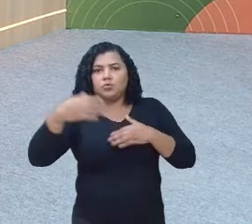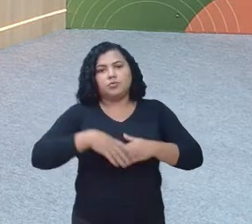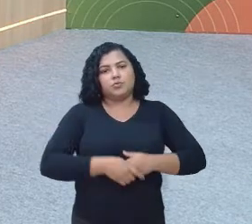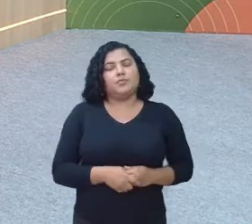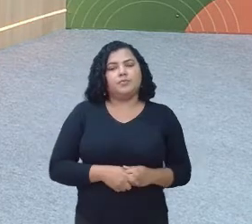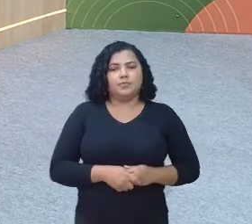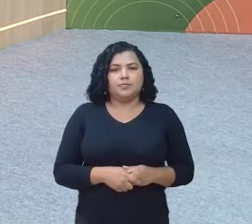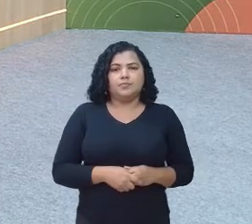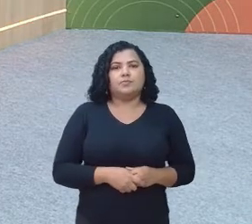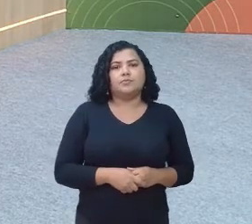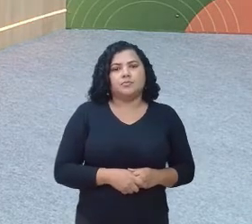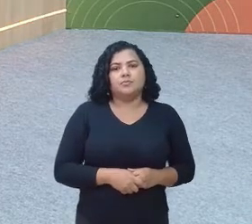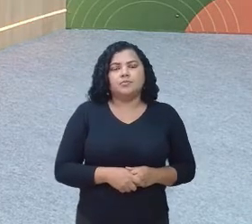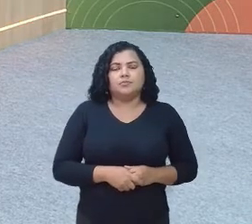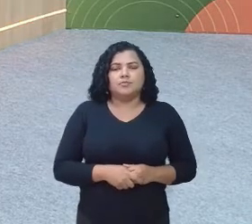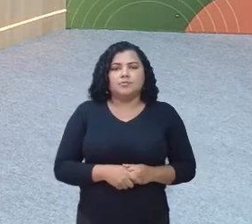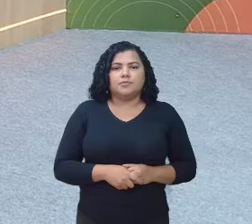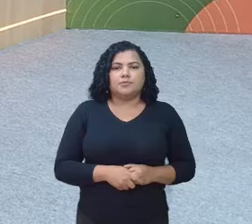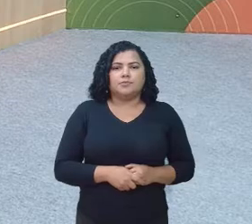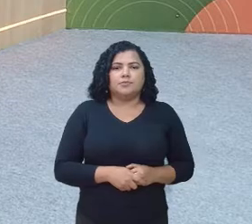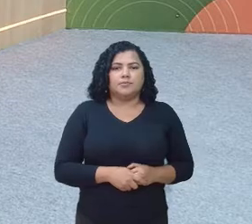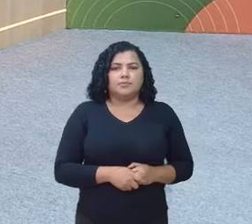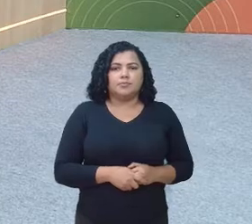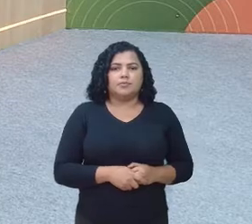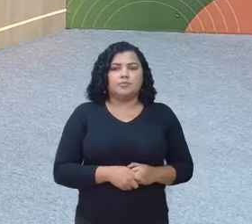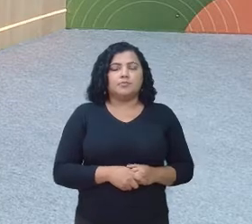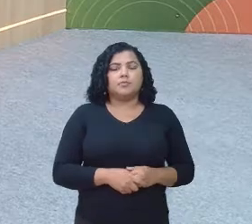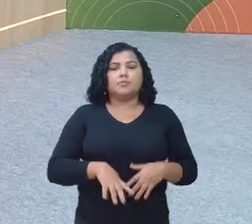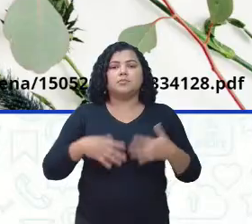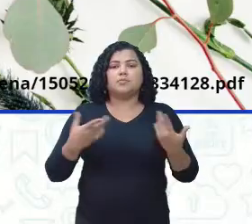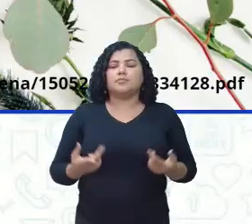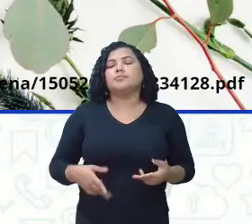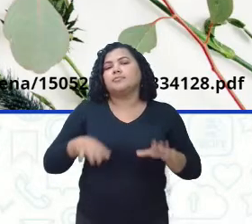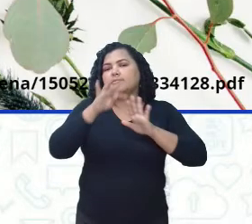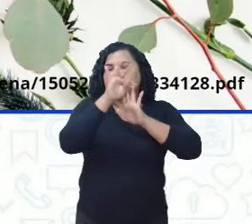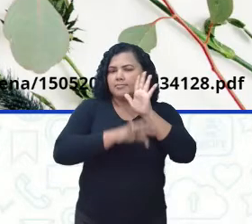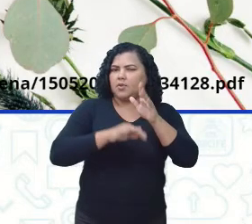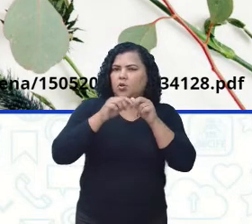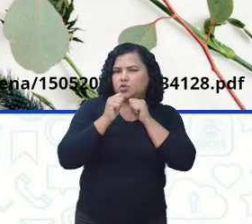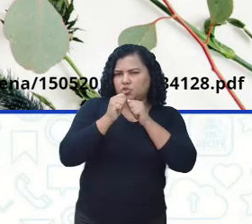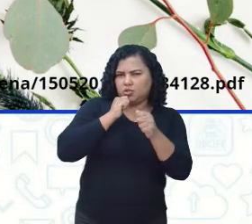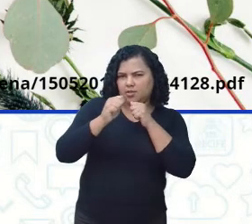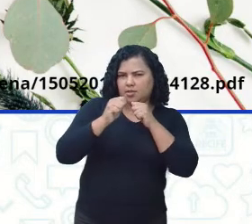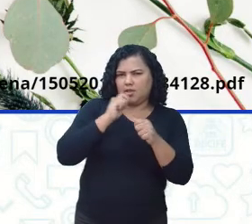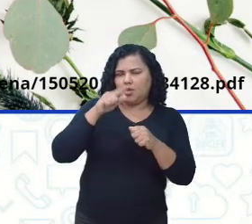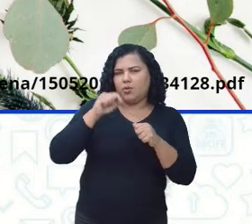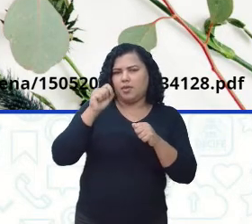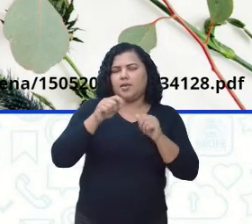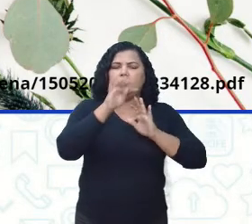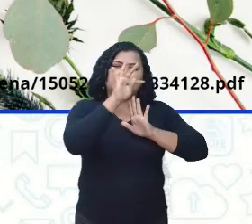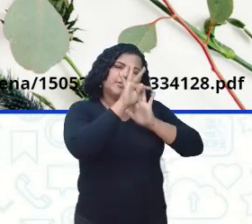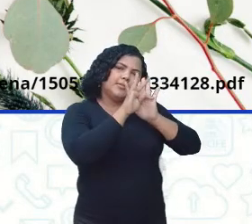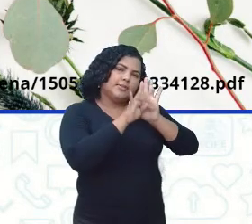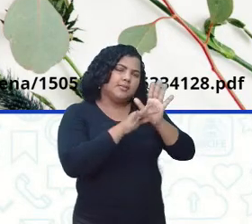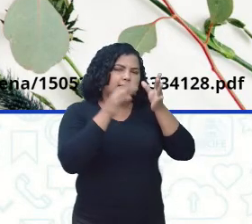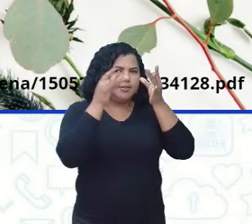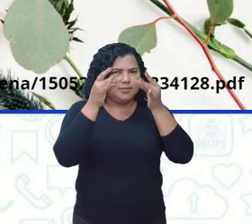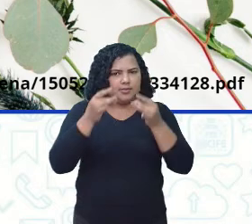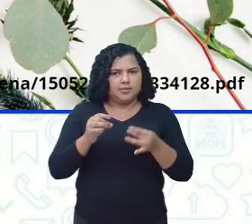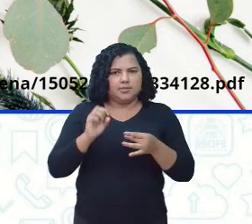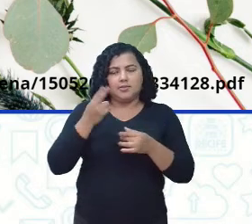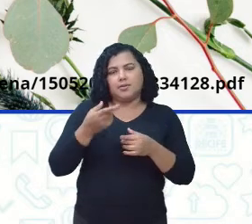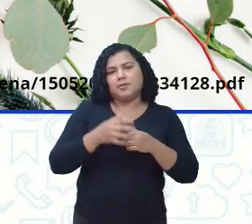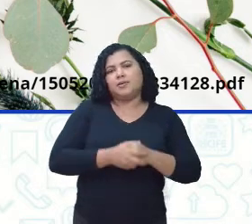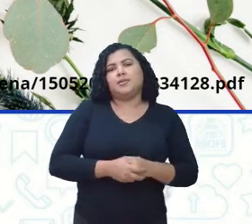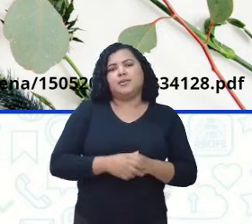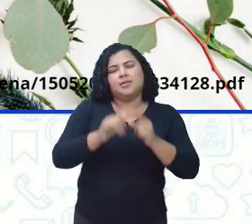do mundo social. O texto jornalístico, ele é um texto descritivo ou narrativo, então ele